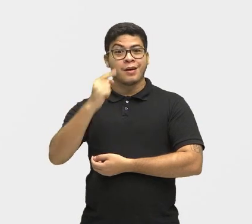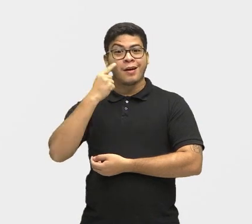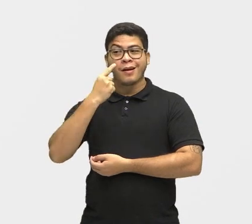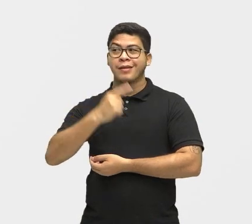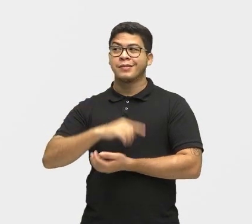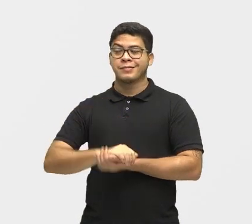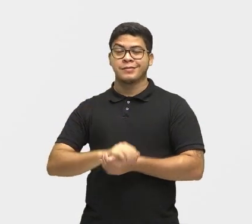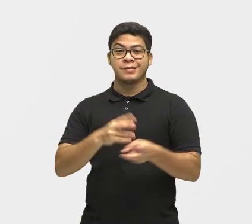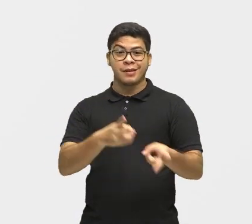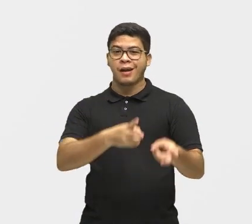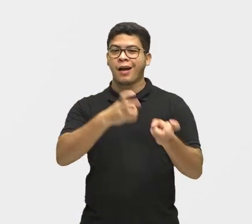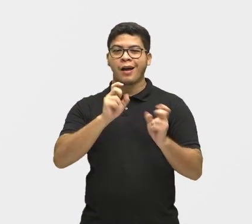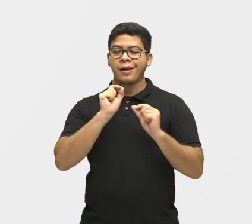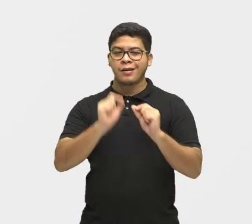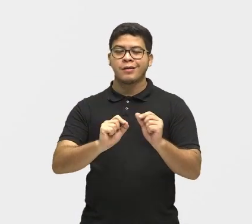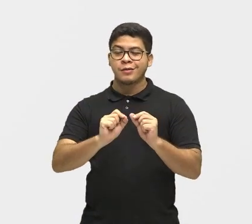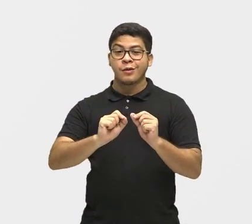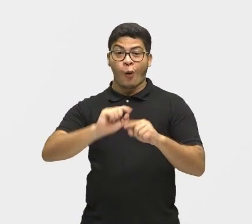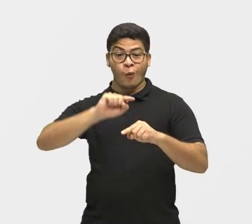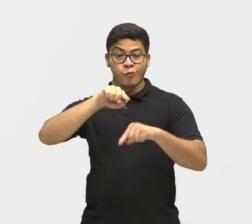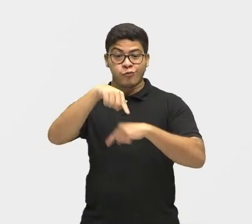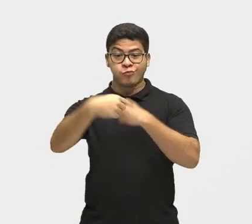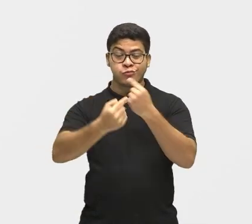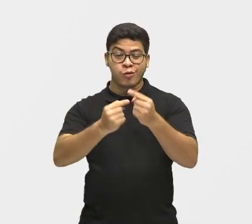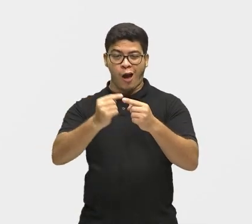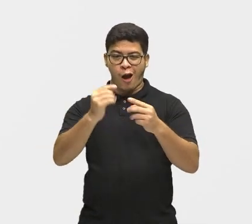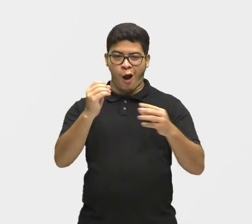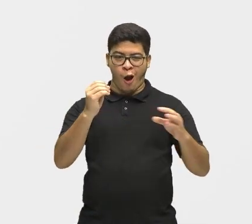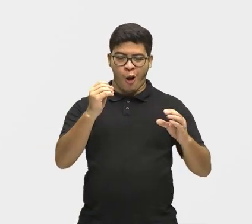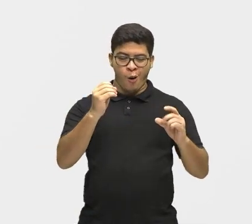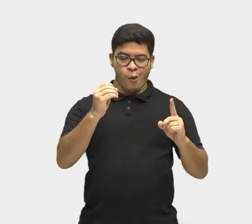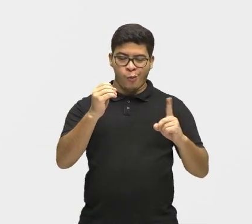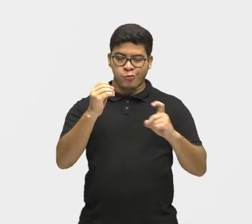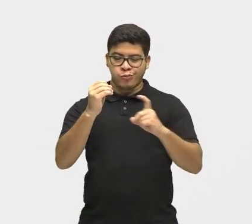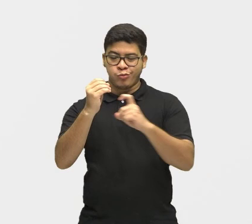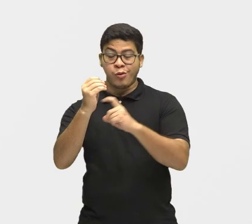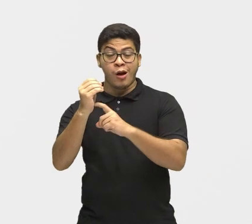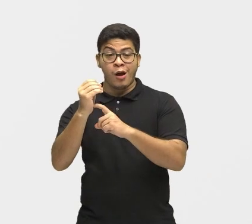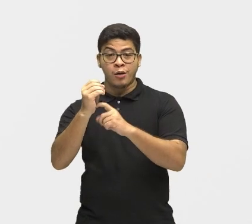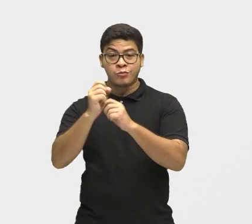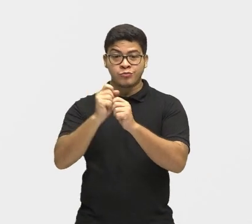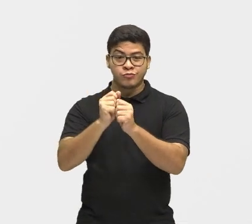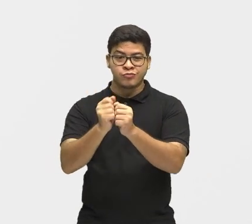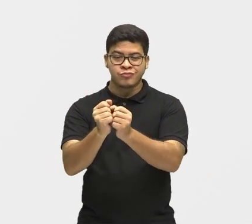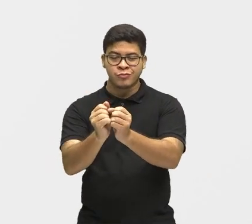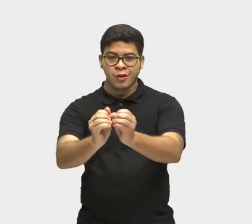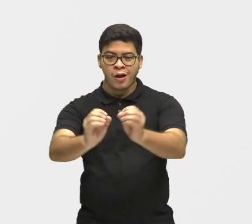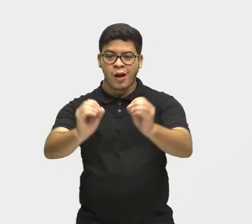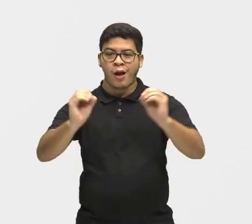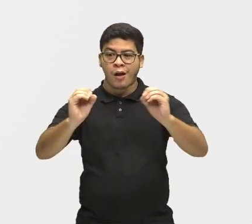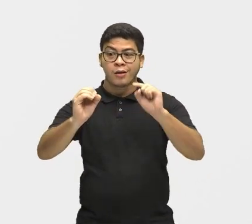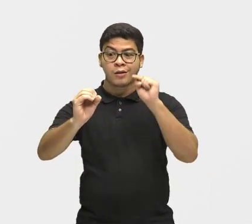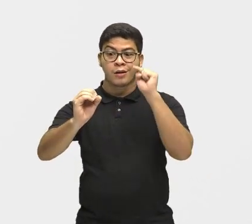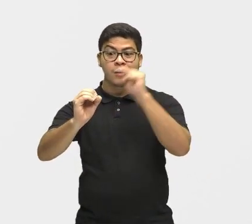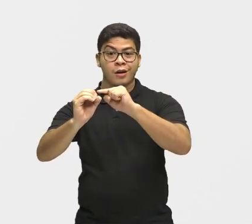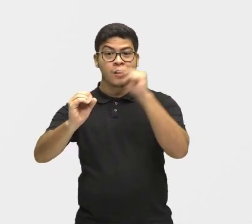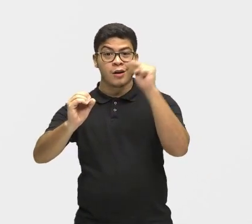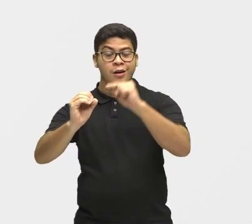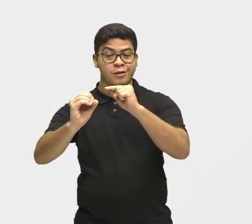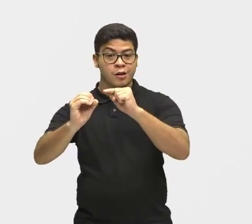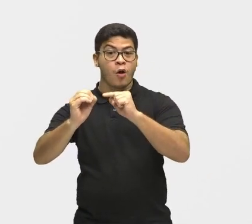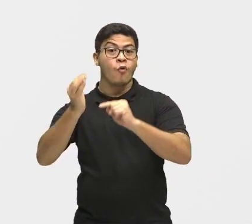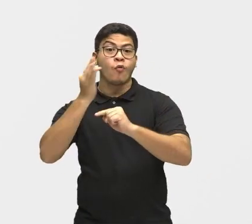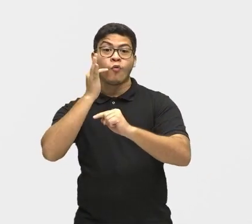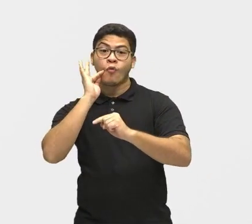vegetais. Quando ocorre a fecundação, o ovário se transforma em fruto e os óvulos que estão em seu